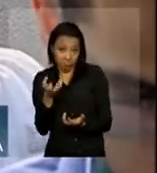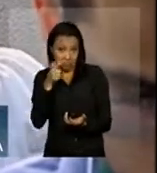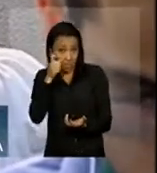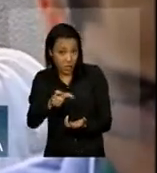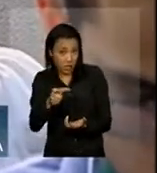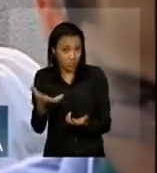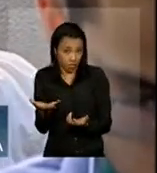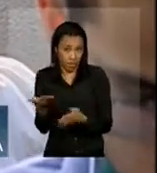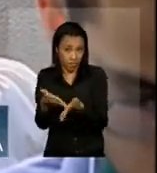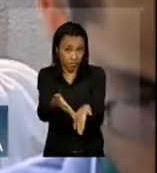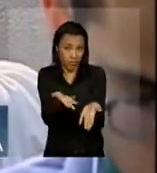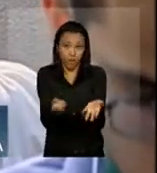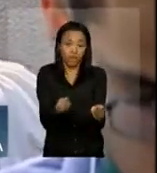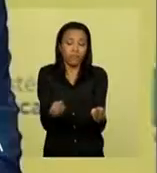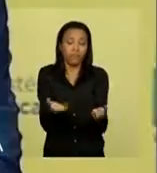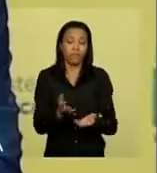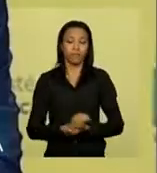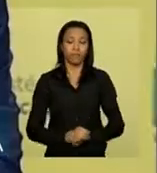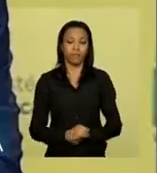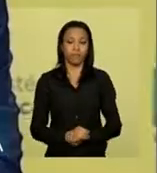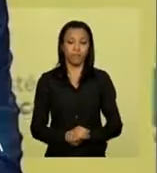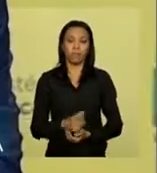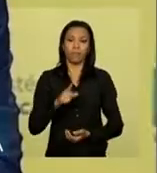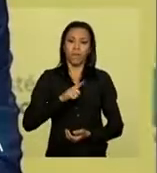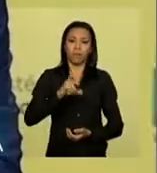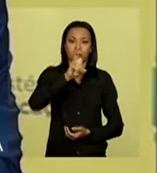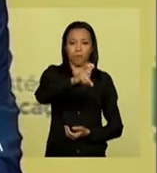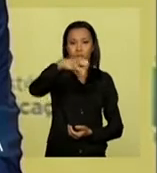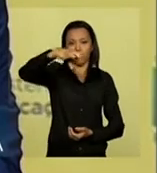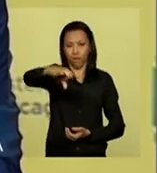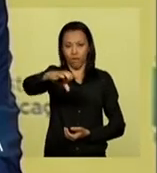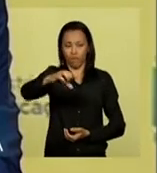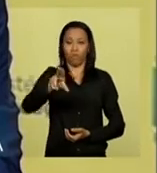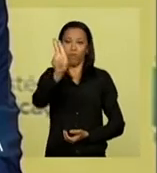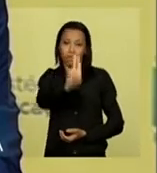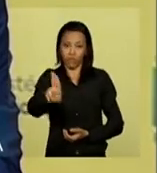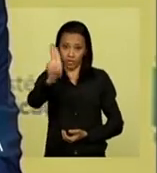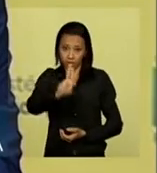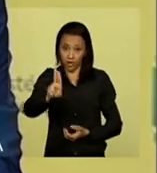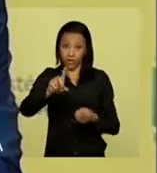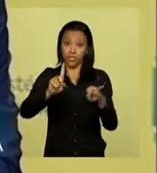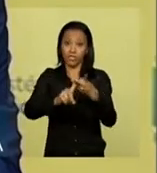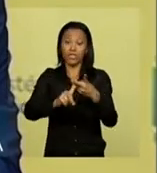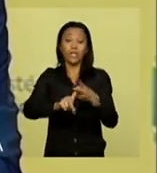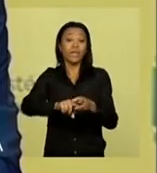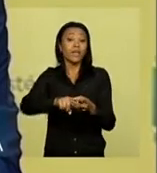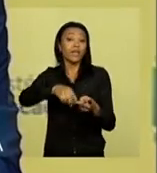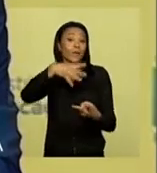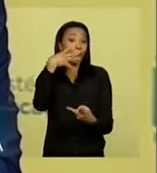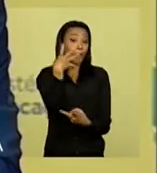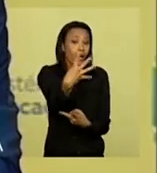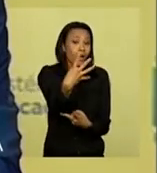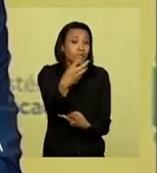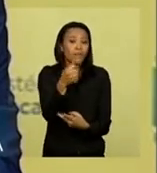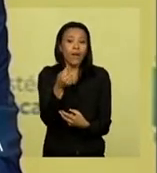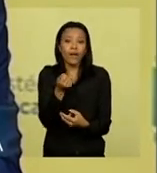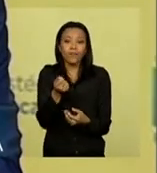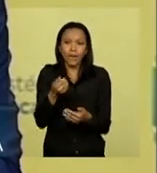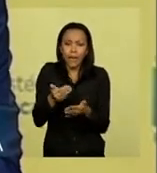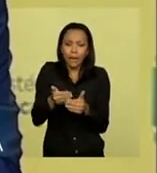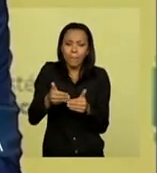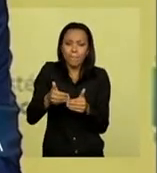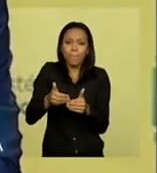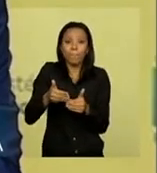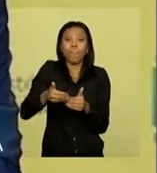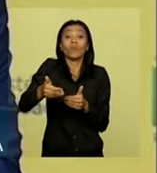futuramente participar preciso 59 universidades e 4 estão em processo de criação